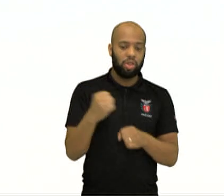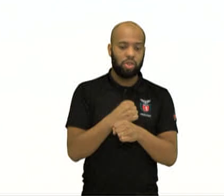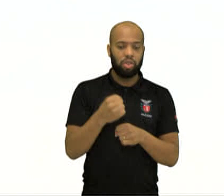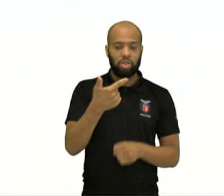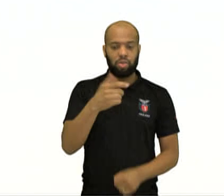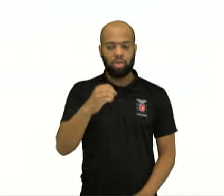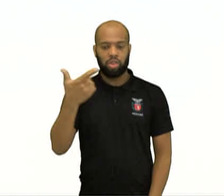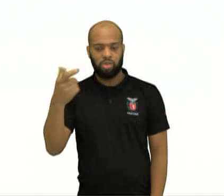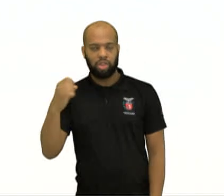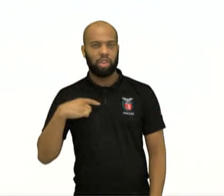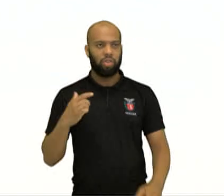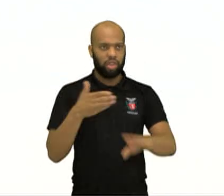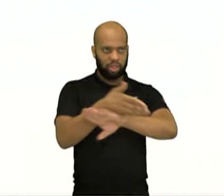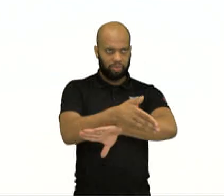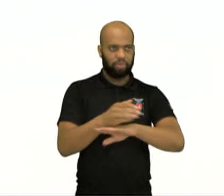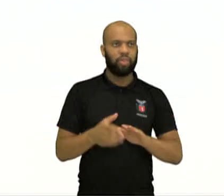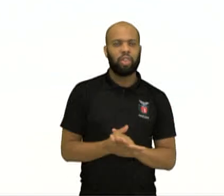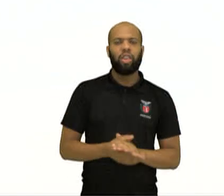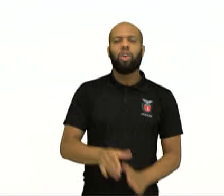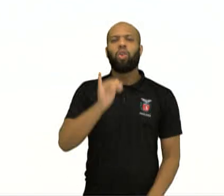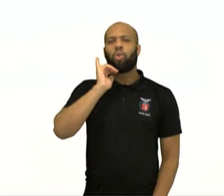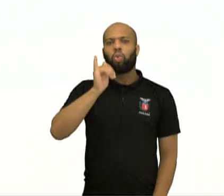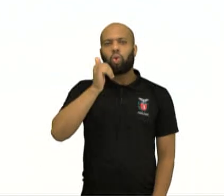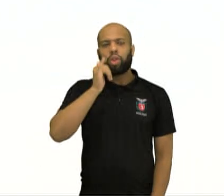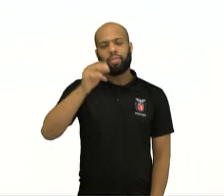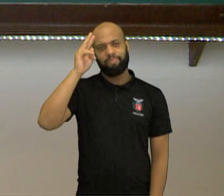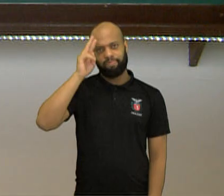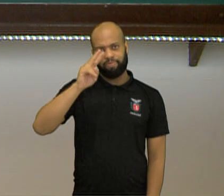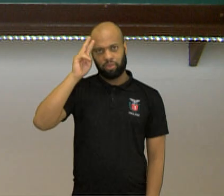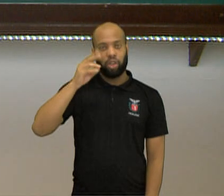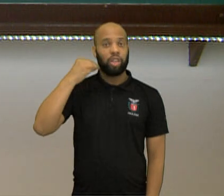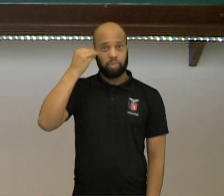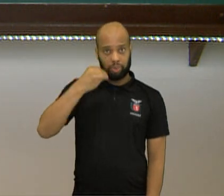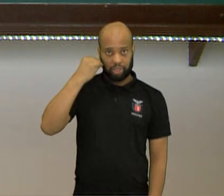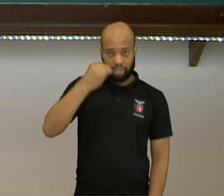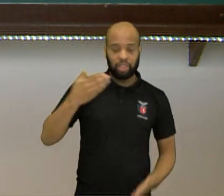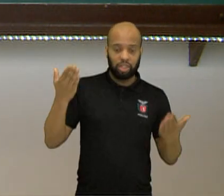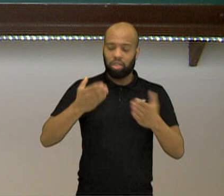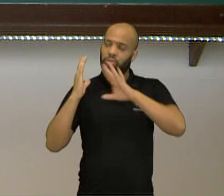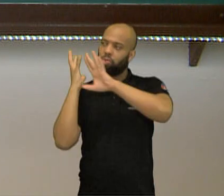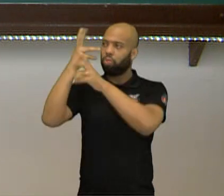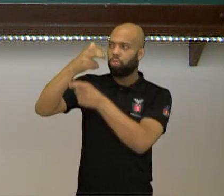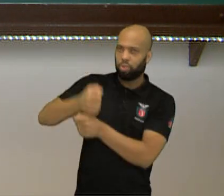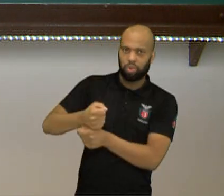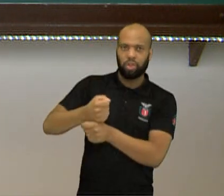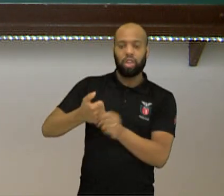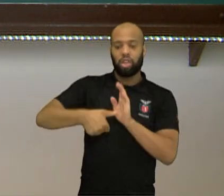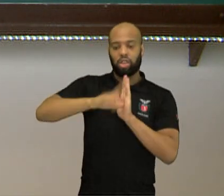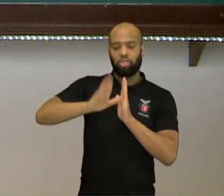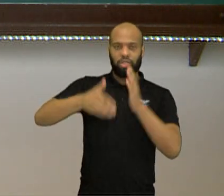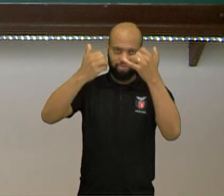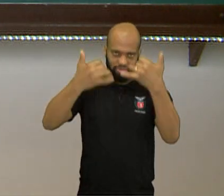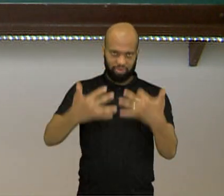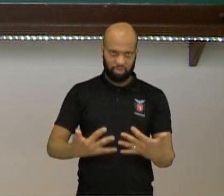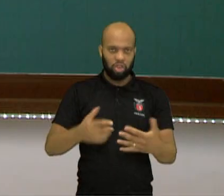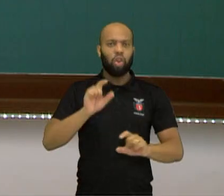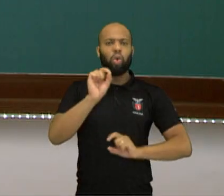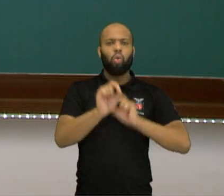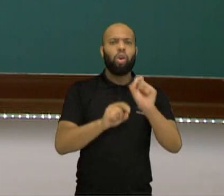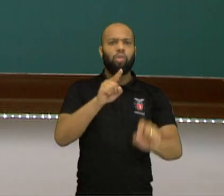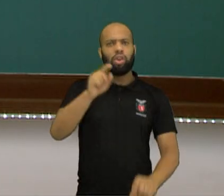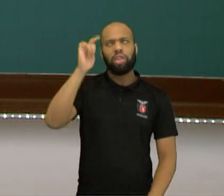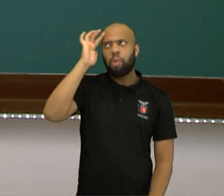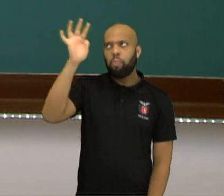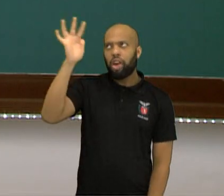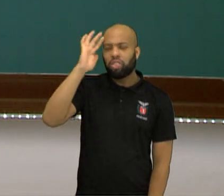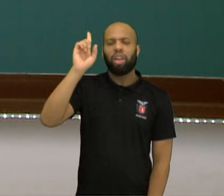acessado. Relato de experiência. Então, agora, retomando a questão anterior. O que você imagina